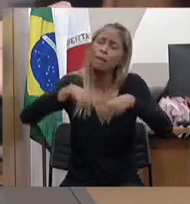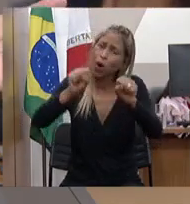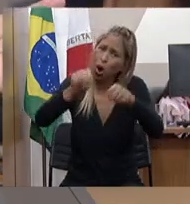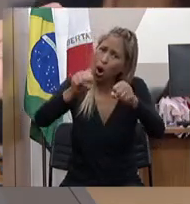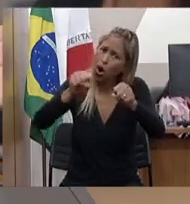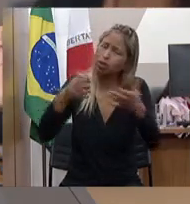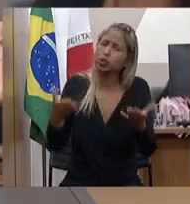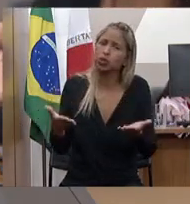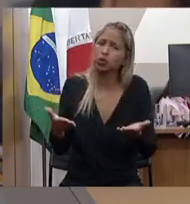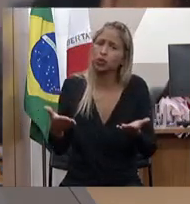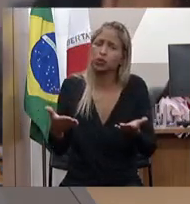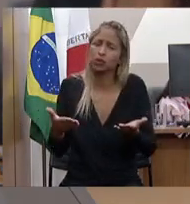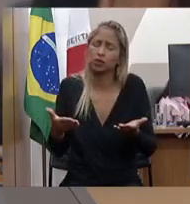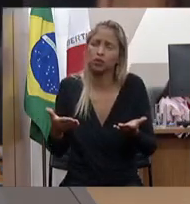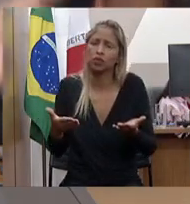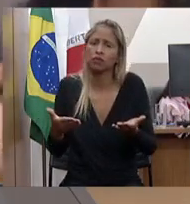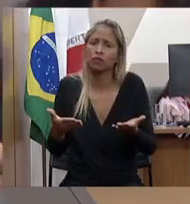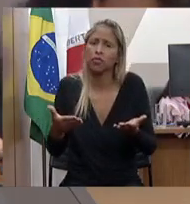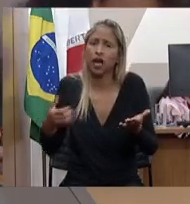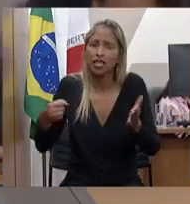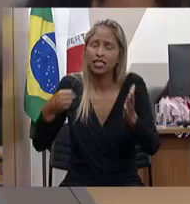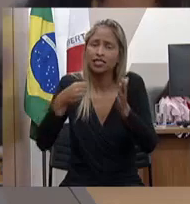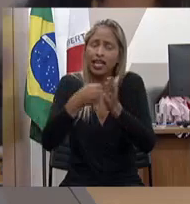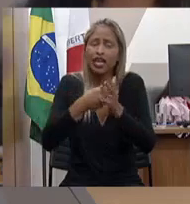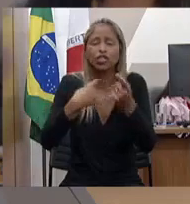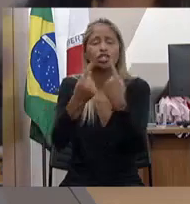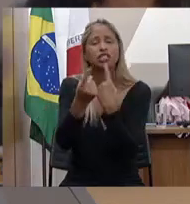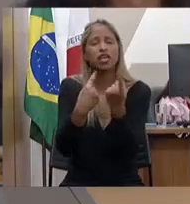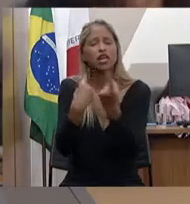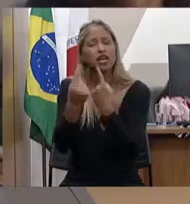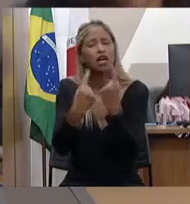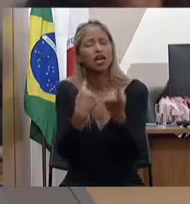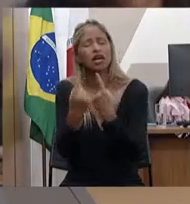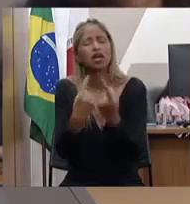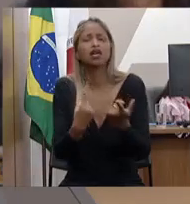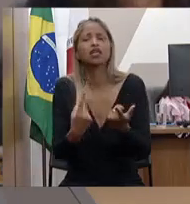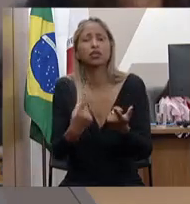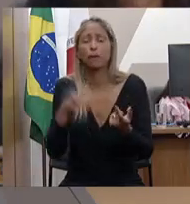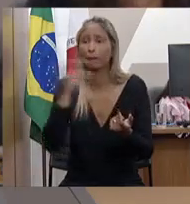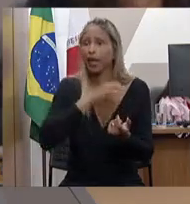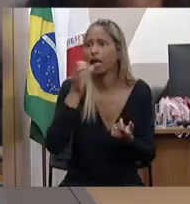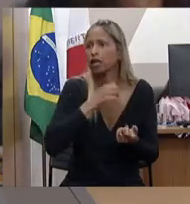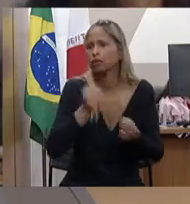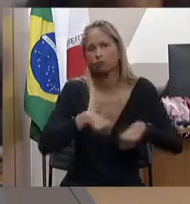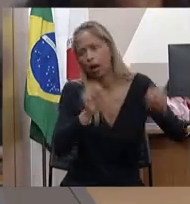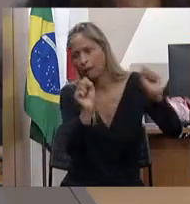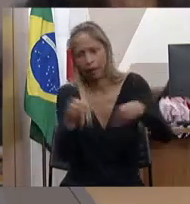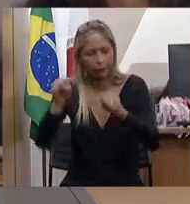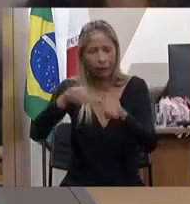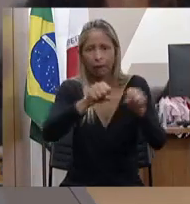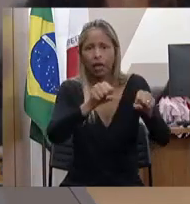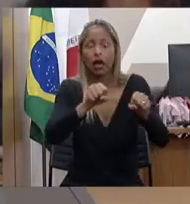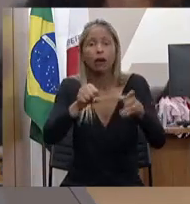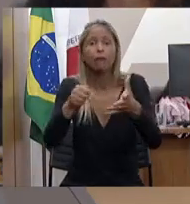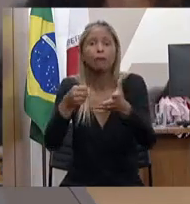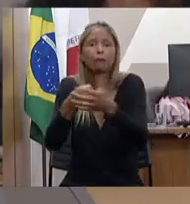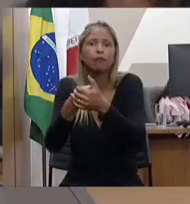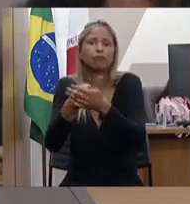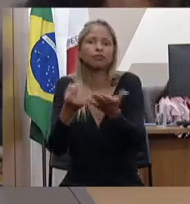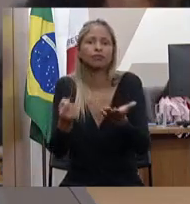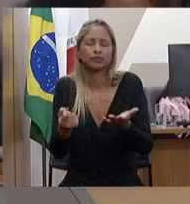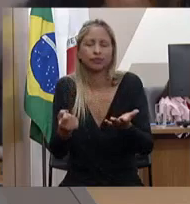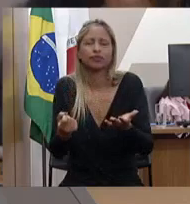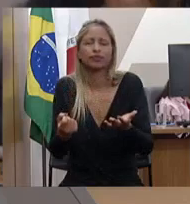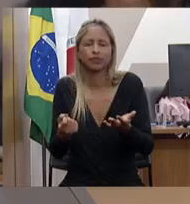gente é lógico né Isso é coisa de acidente de trânsito isso é coisa de pressa de correria de máquina mal protegida né